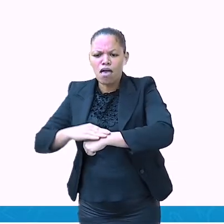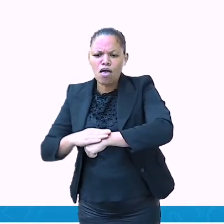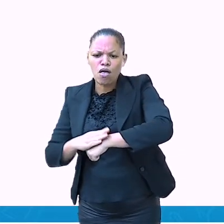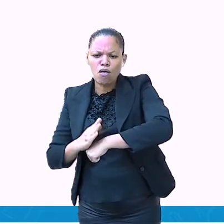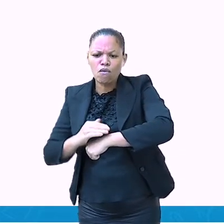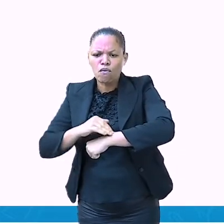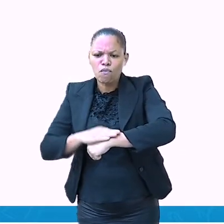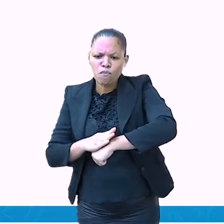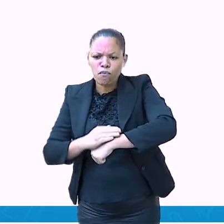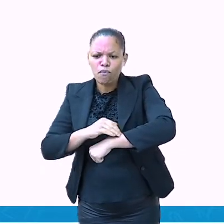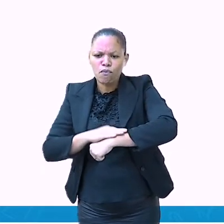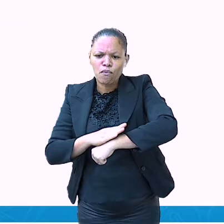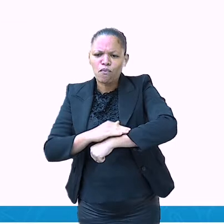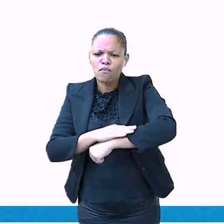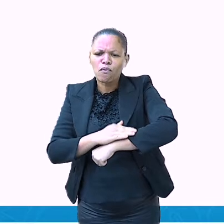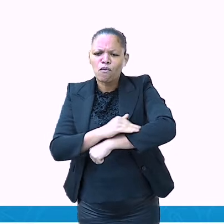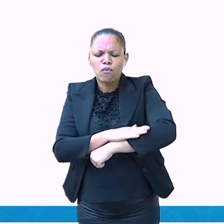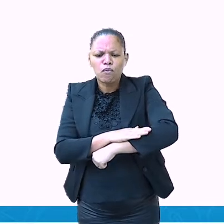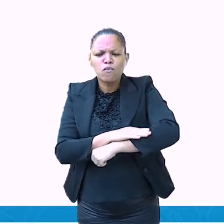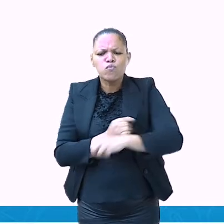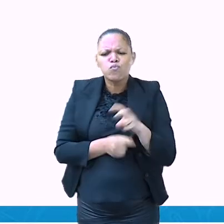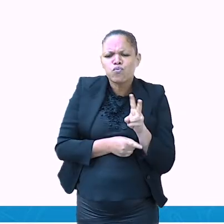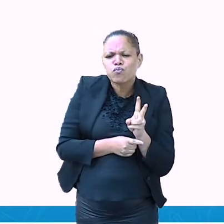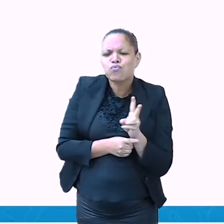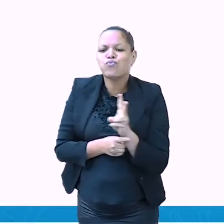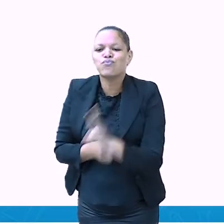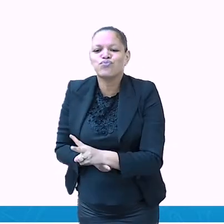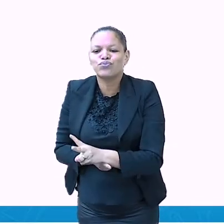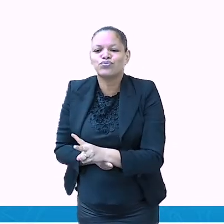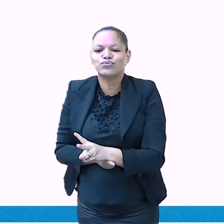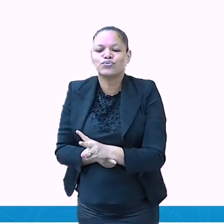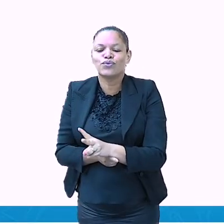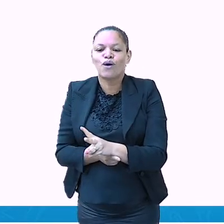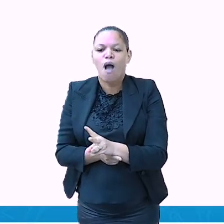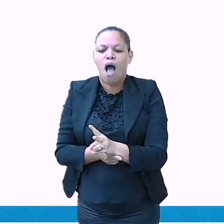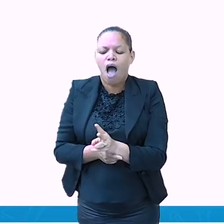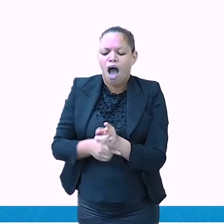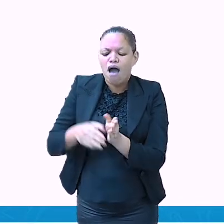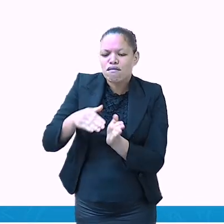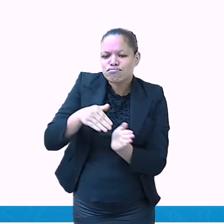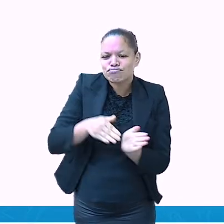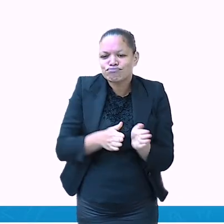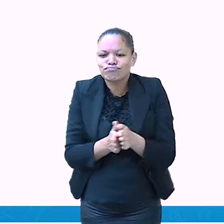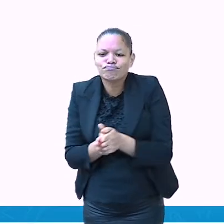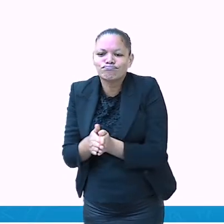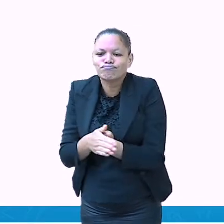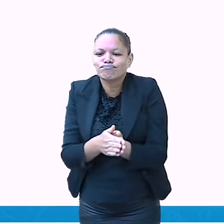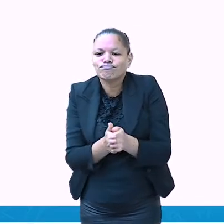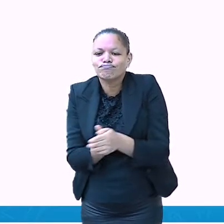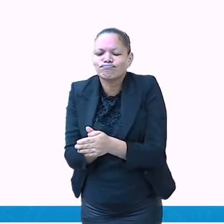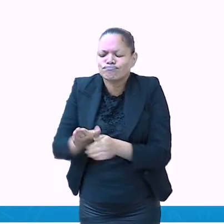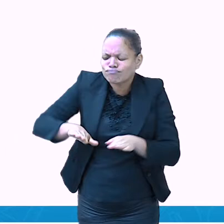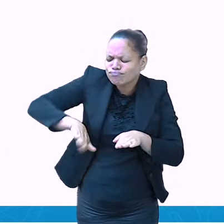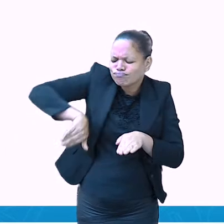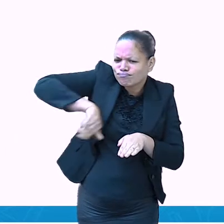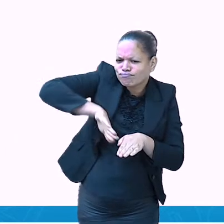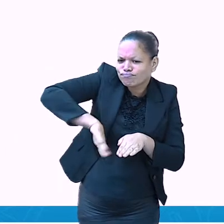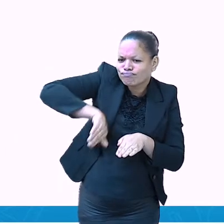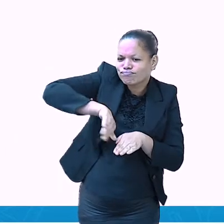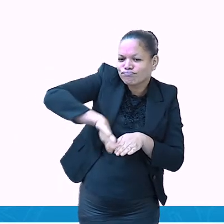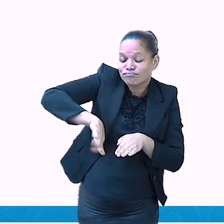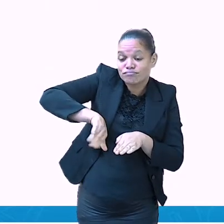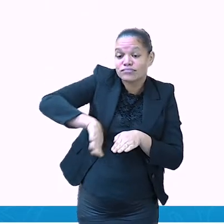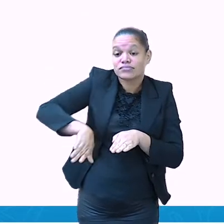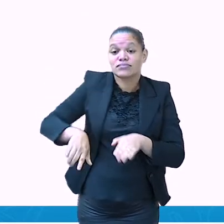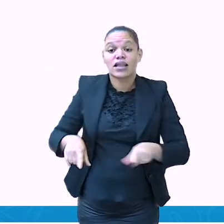do deslizar na água, na hora da natação. Eles também têm um formato